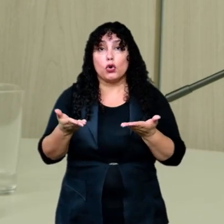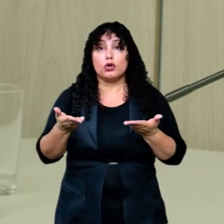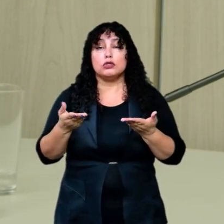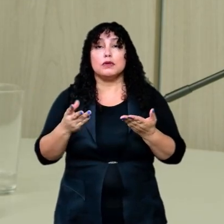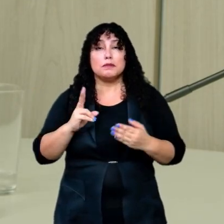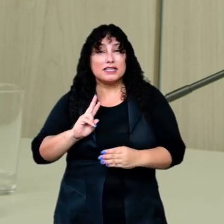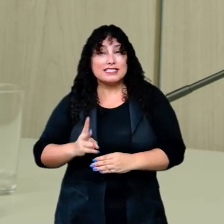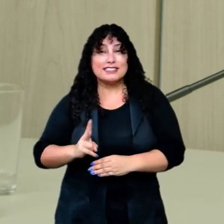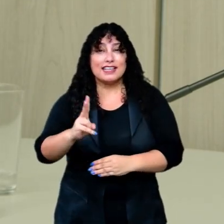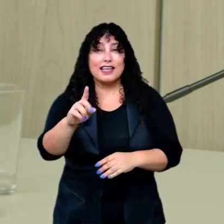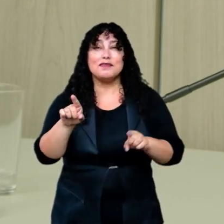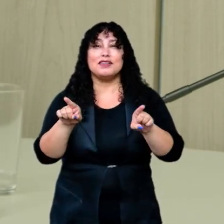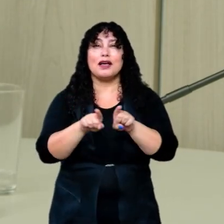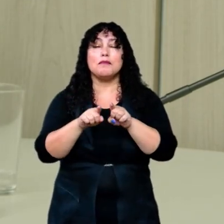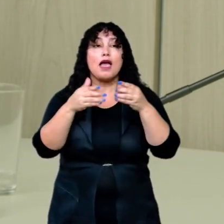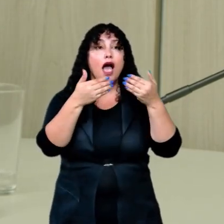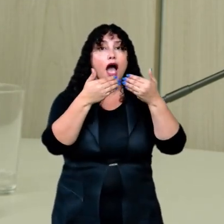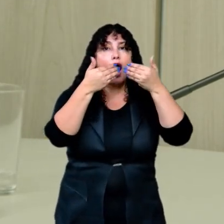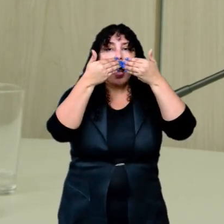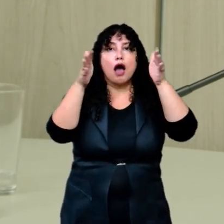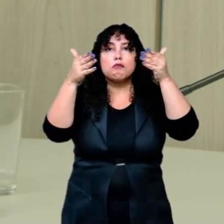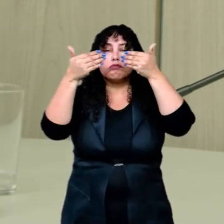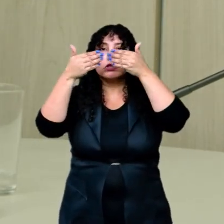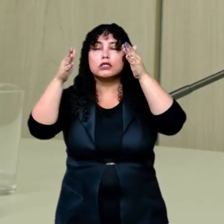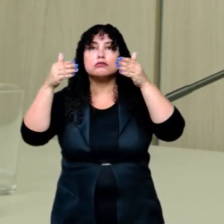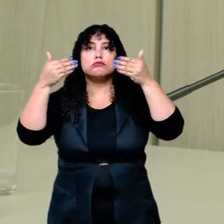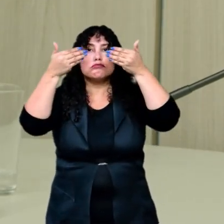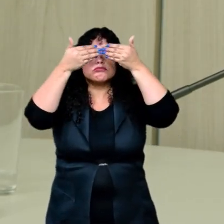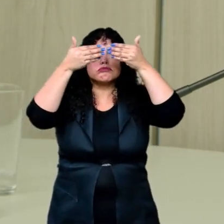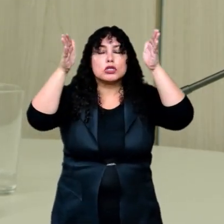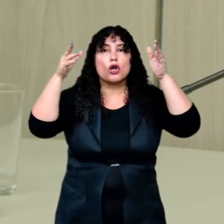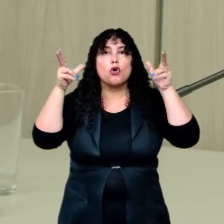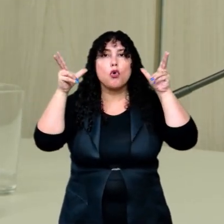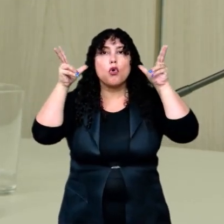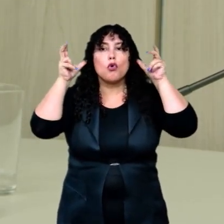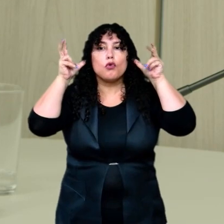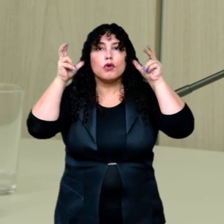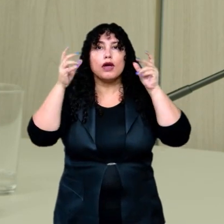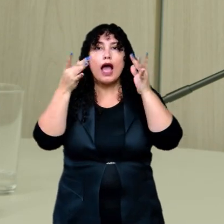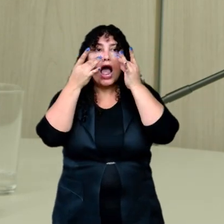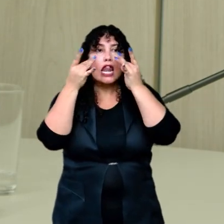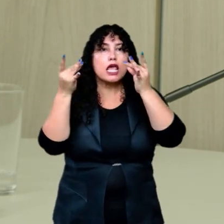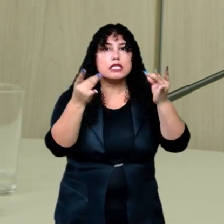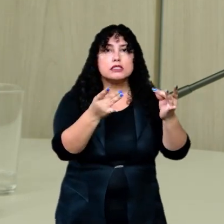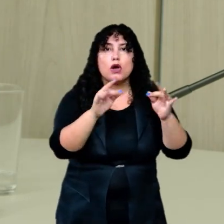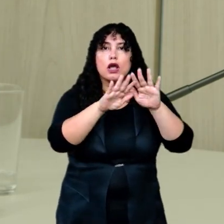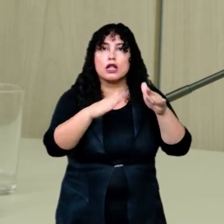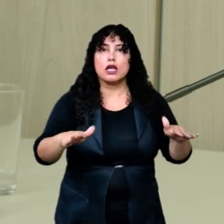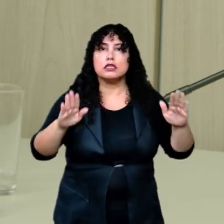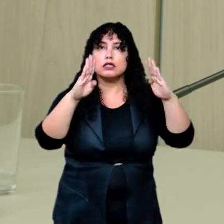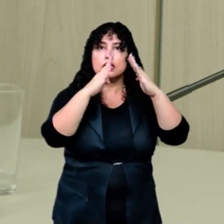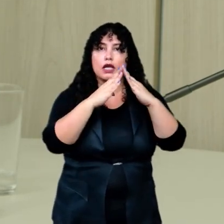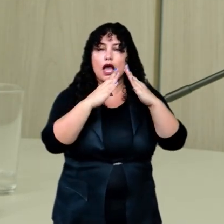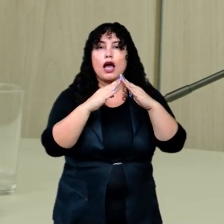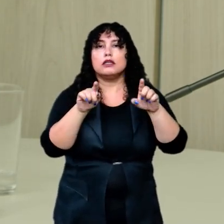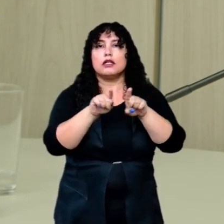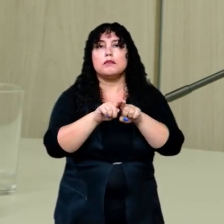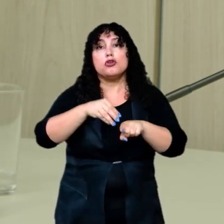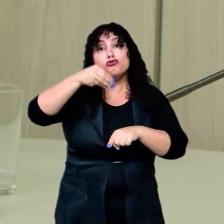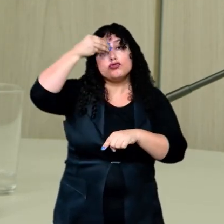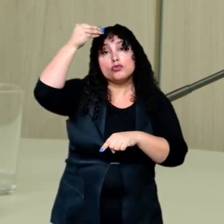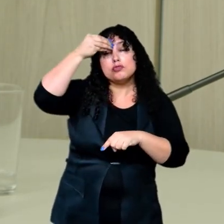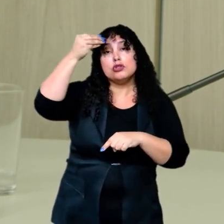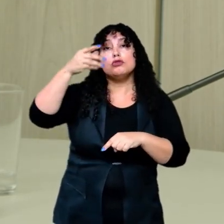todo sempre, né, Sim. para abrir os olhos, os ouvidos, né, e prestar atenção na criança dentro de casa, ou no nosso afilhado, no